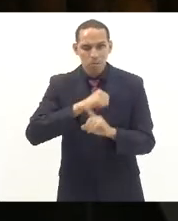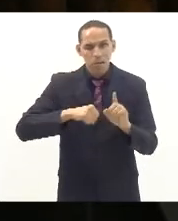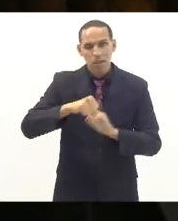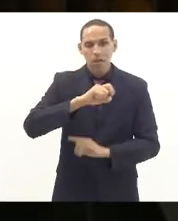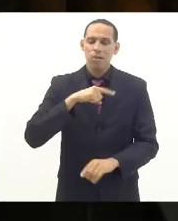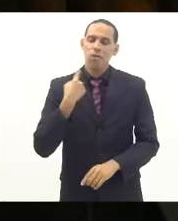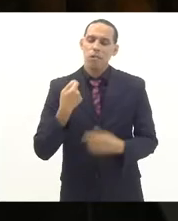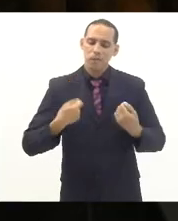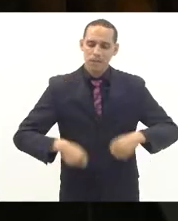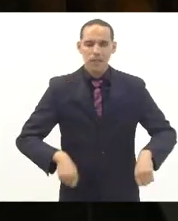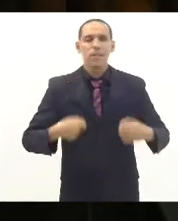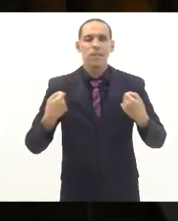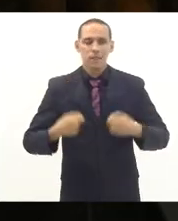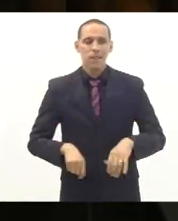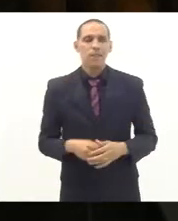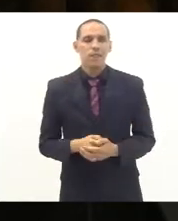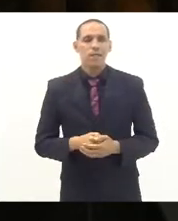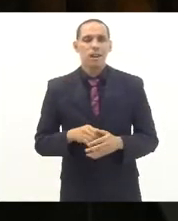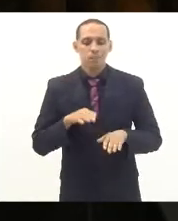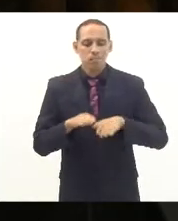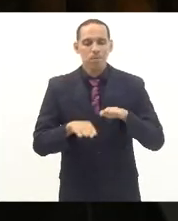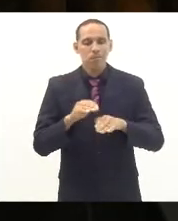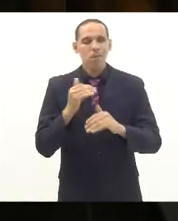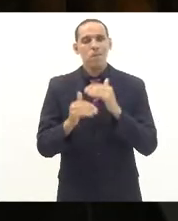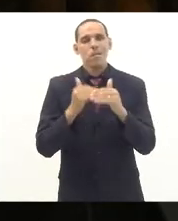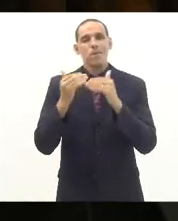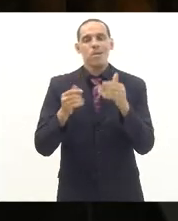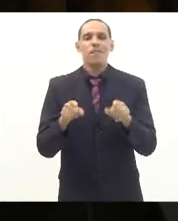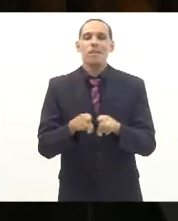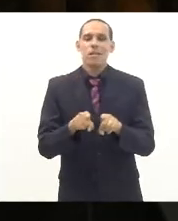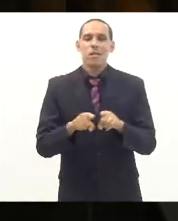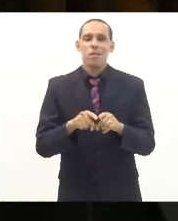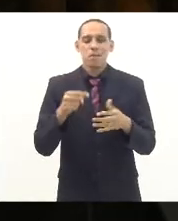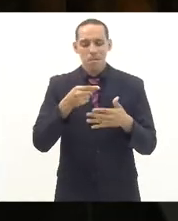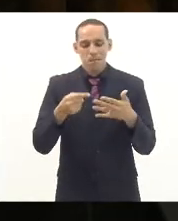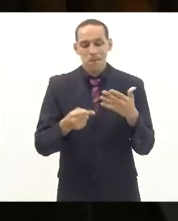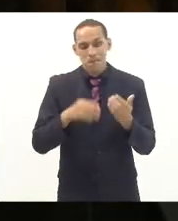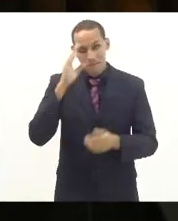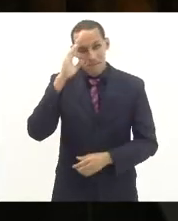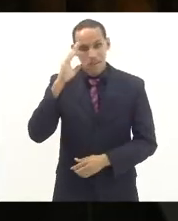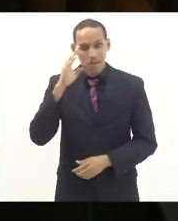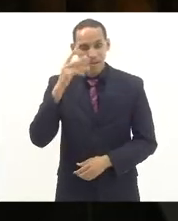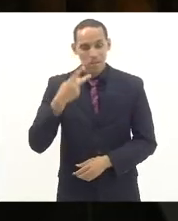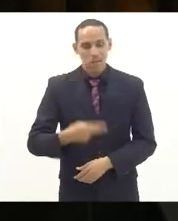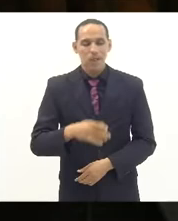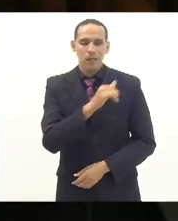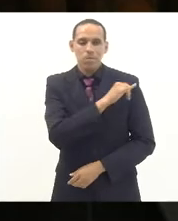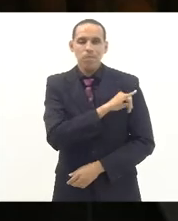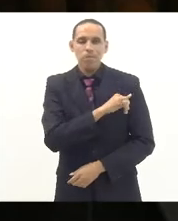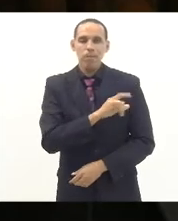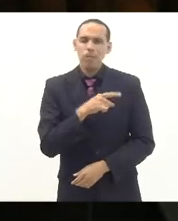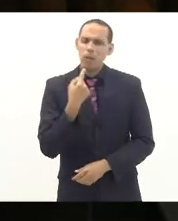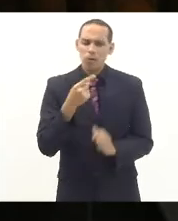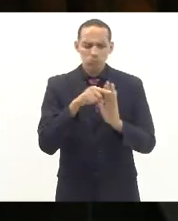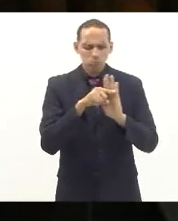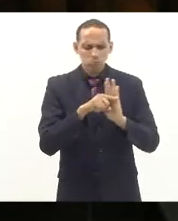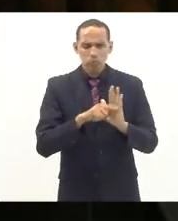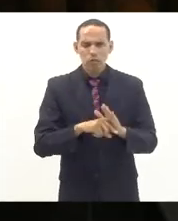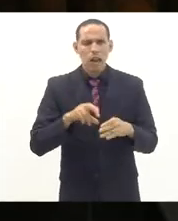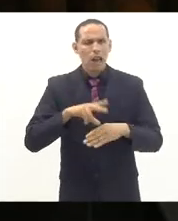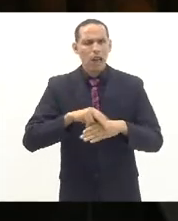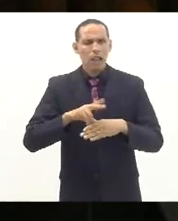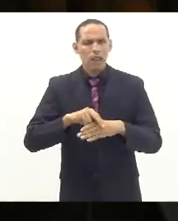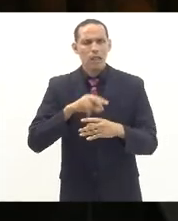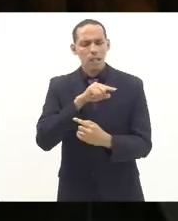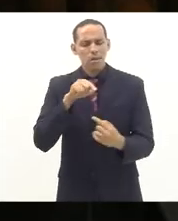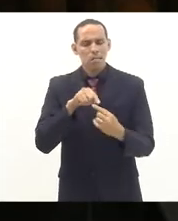que a gente precisa para conseguir avançar com a diferente prioridade que o Rio de Janeiro possuem e quando a gente analisa o anexo de metas